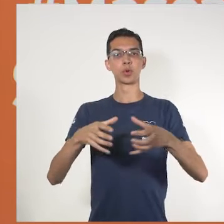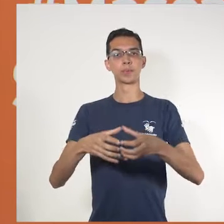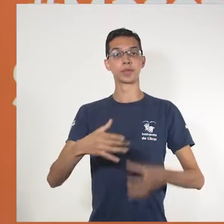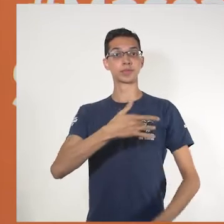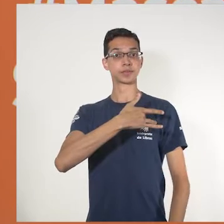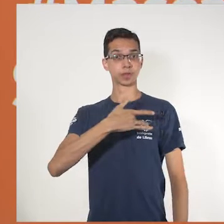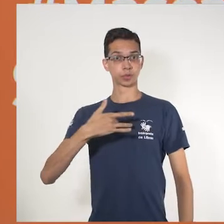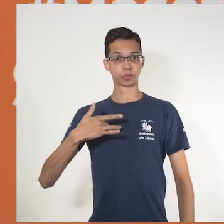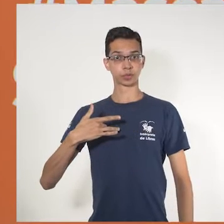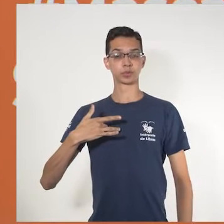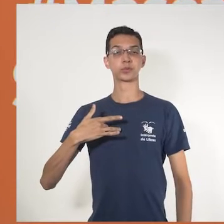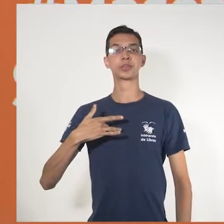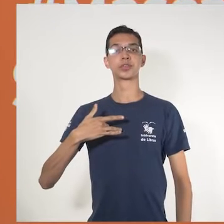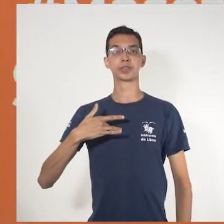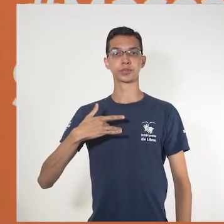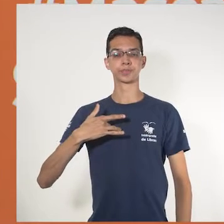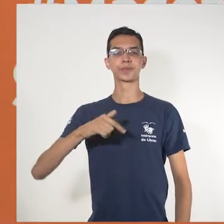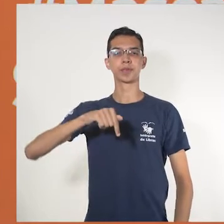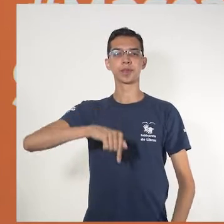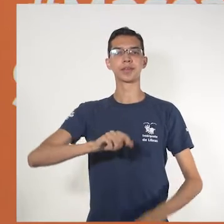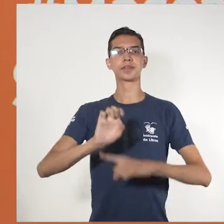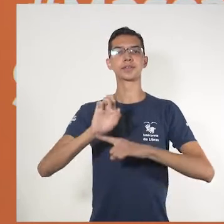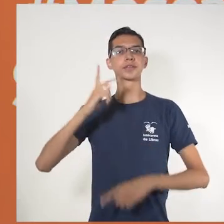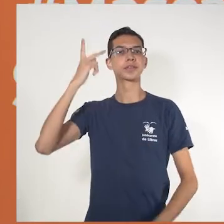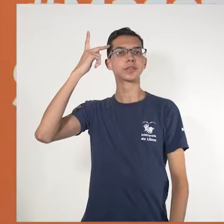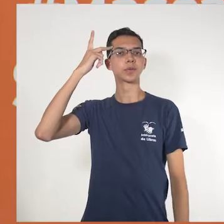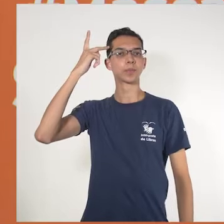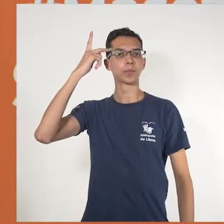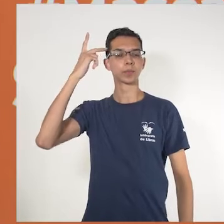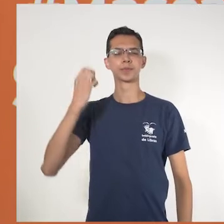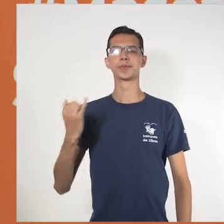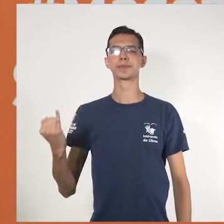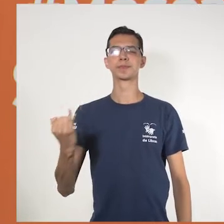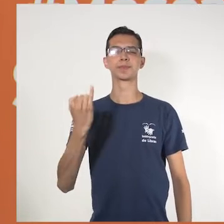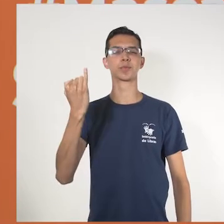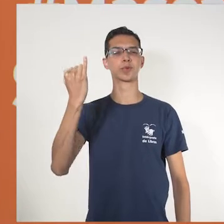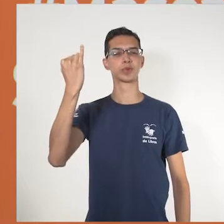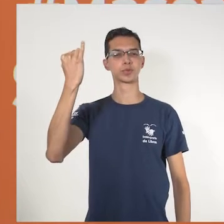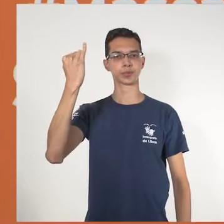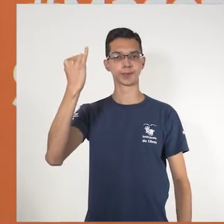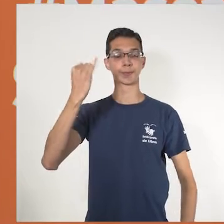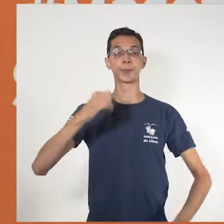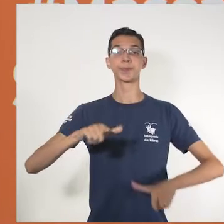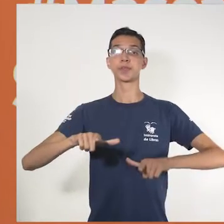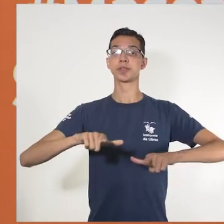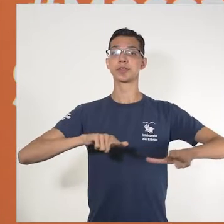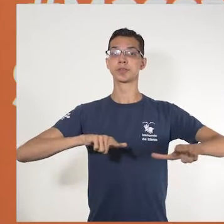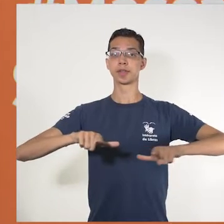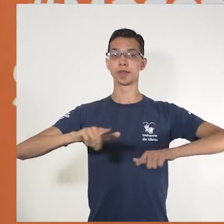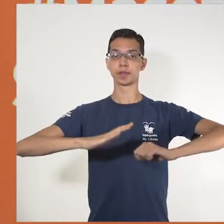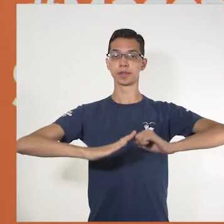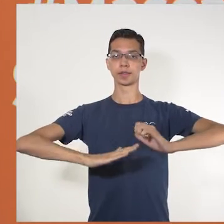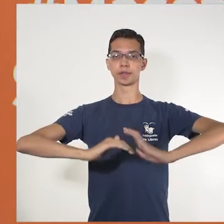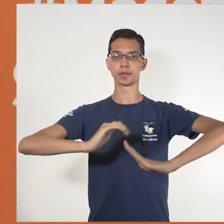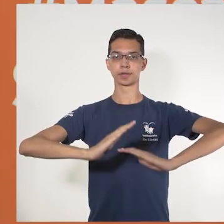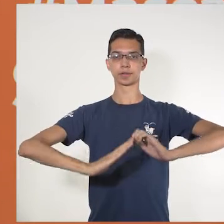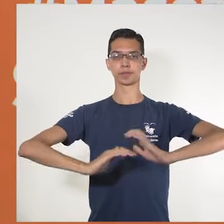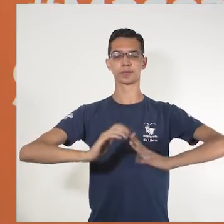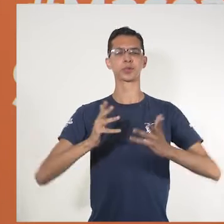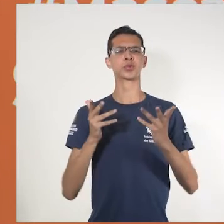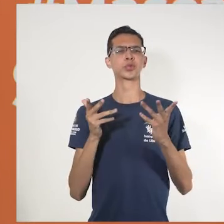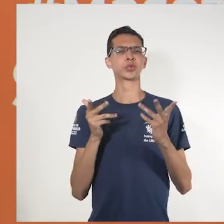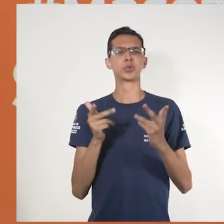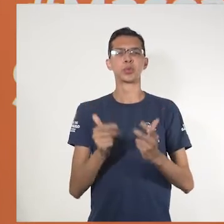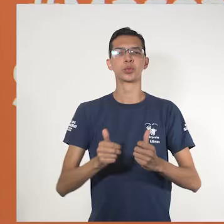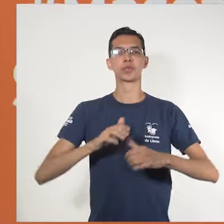Promoção Social, Trabalho e Mulher da Câmara Municipal de São Paulo. Importantíssimo todos os trabalhos contra